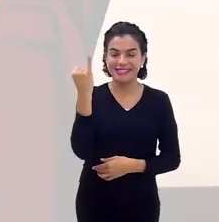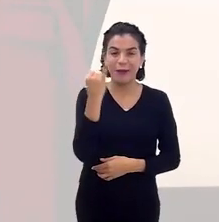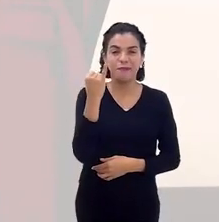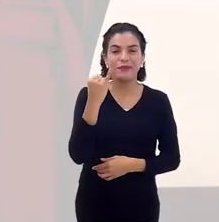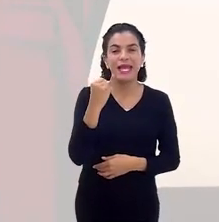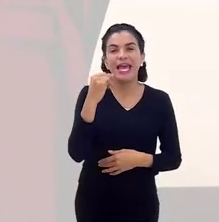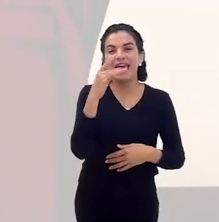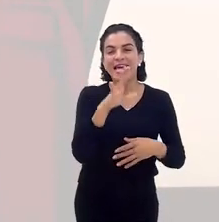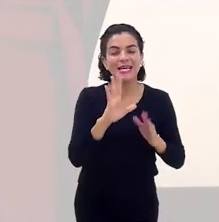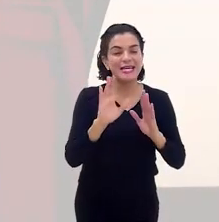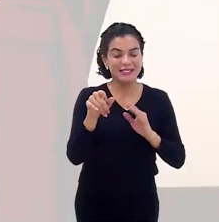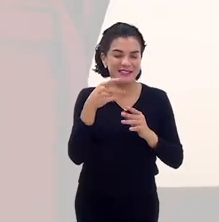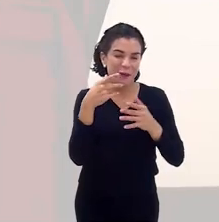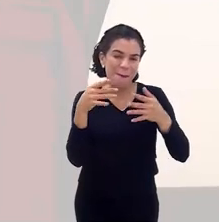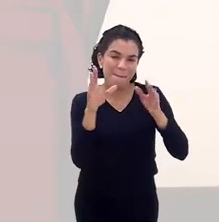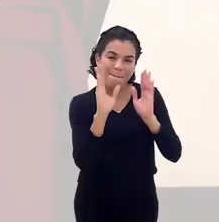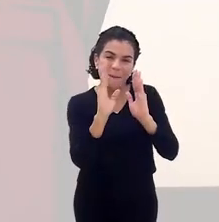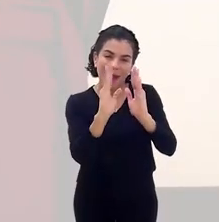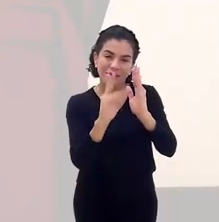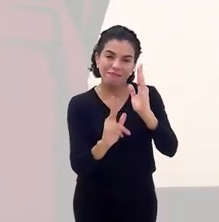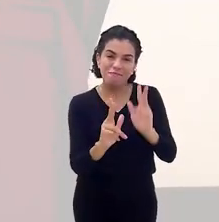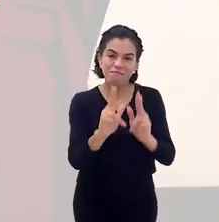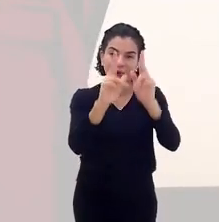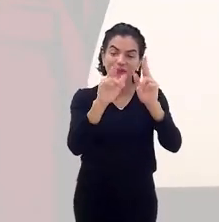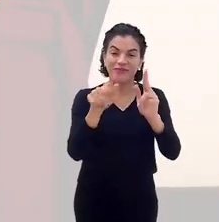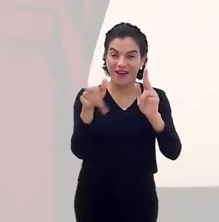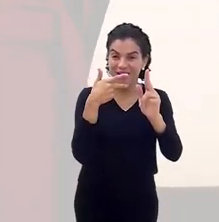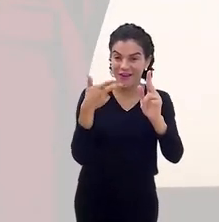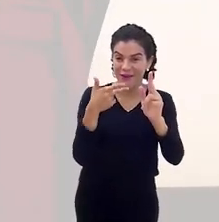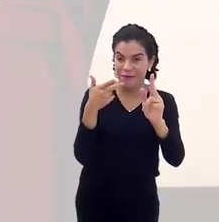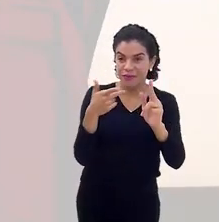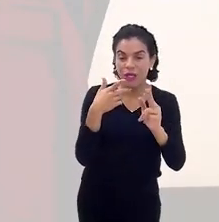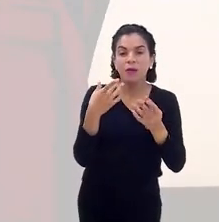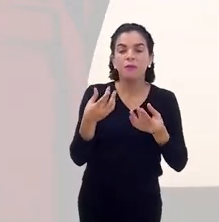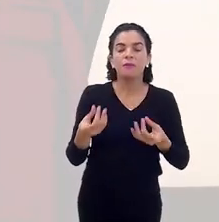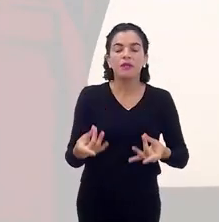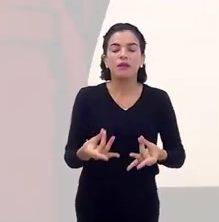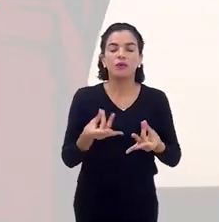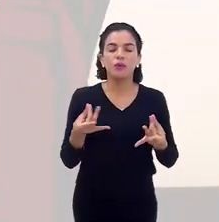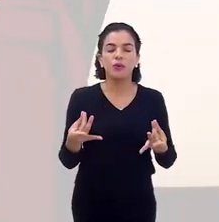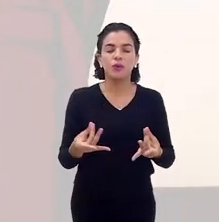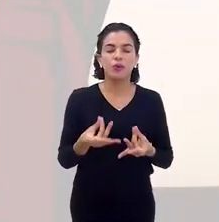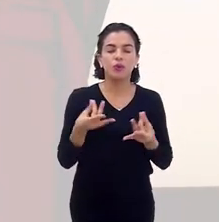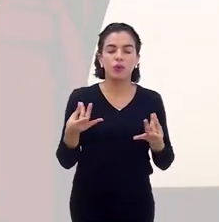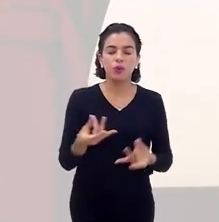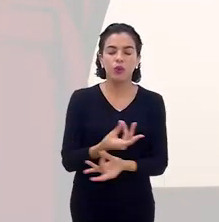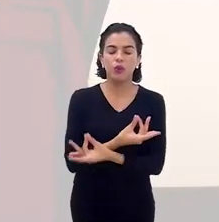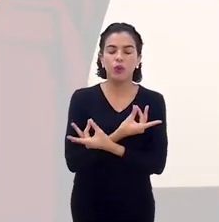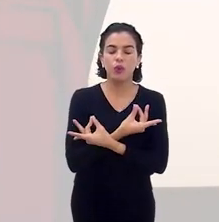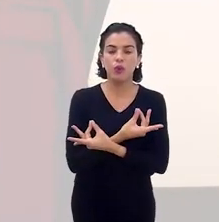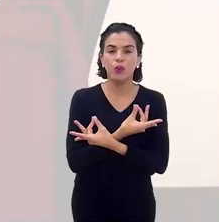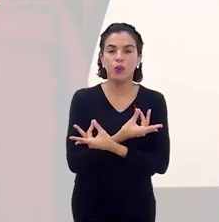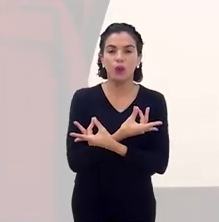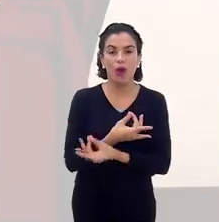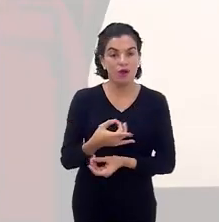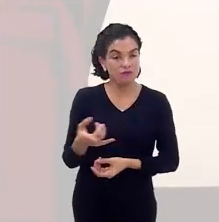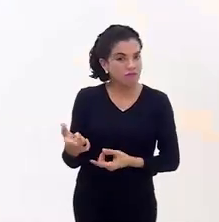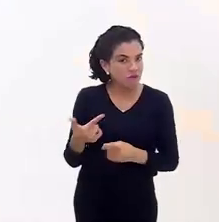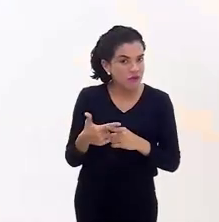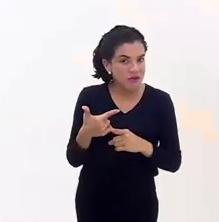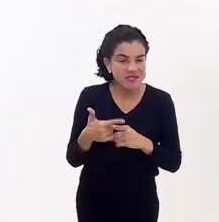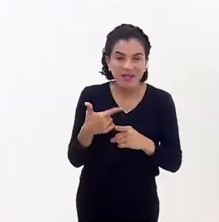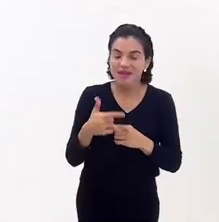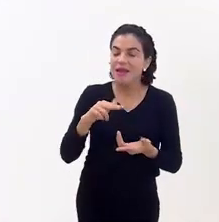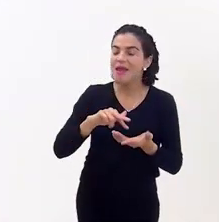importante, esse pedacinho que você falou. Gente, se você meditar, você não vai passar para outra religião porque você meditou.